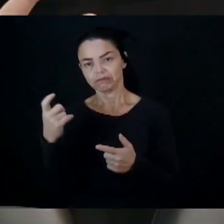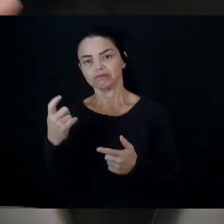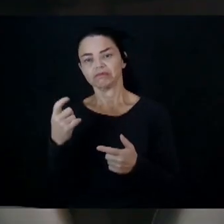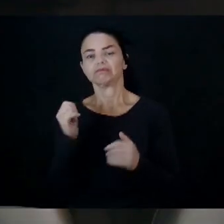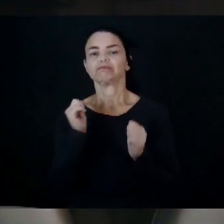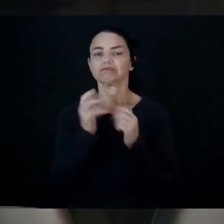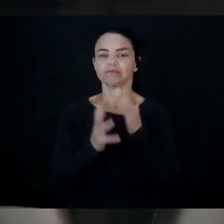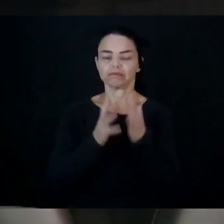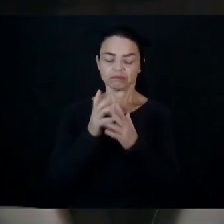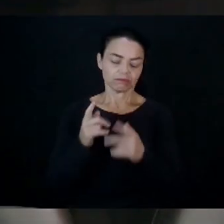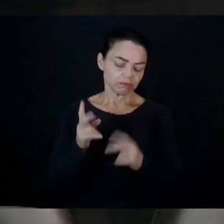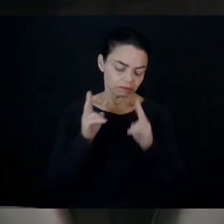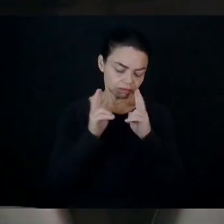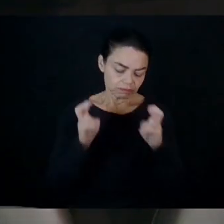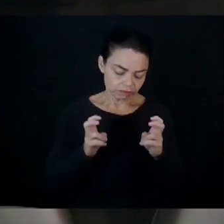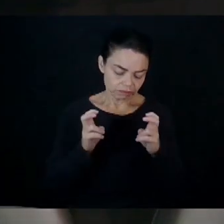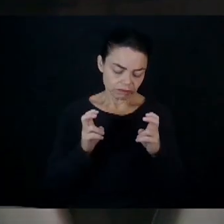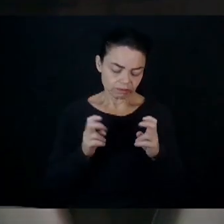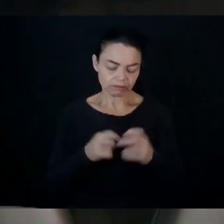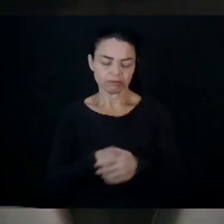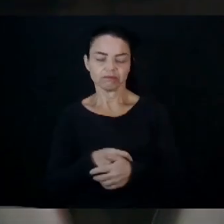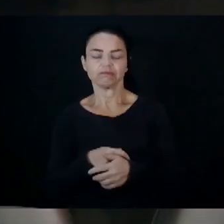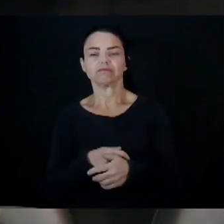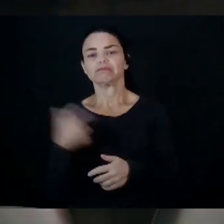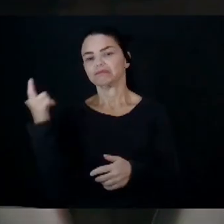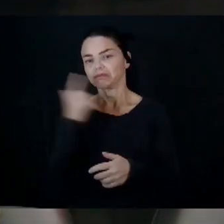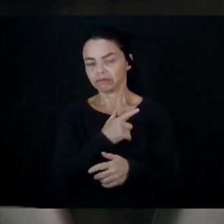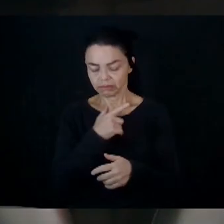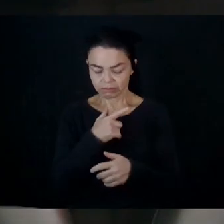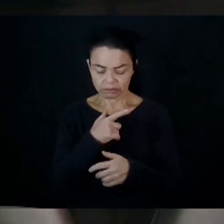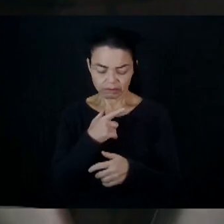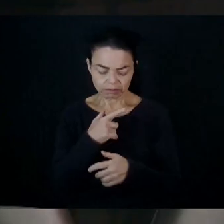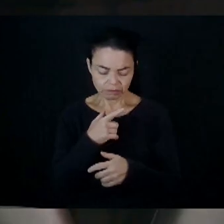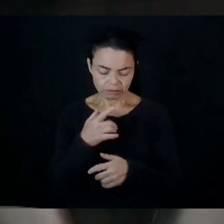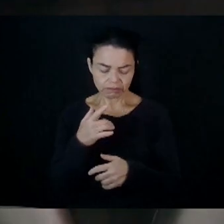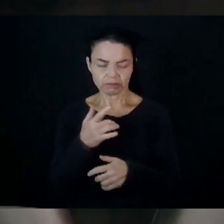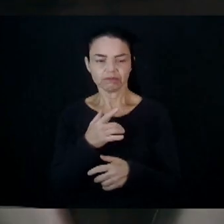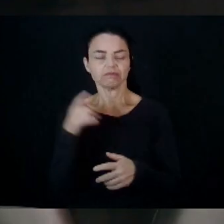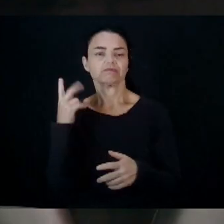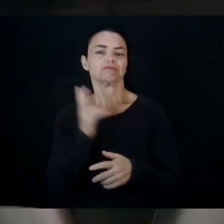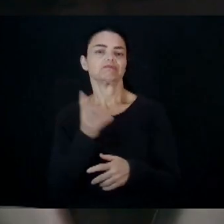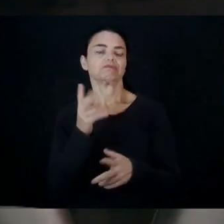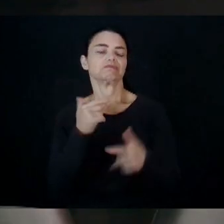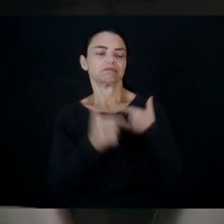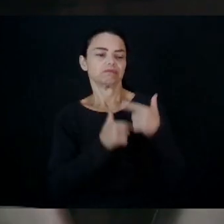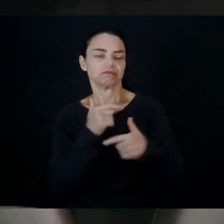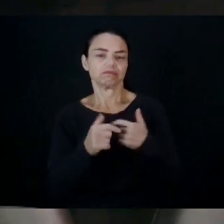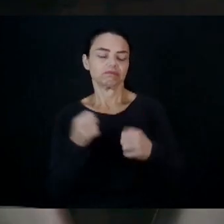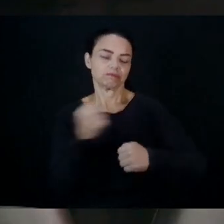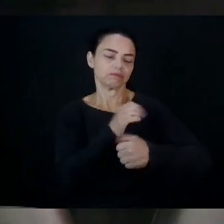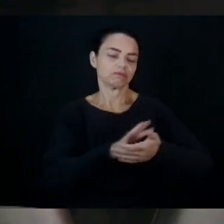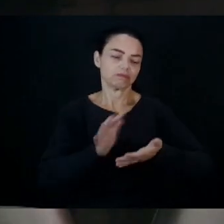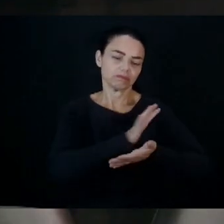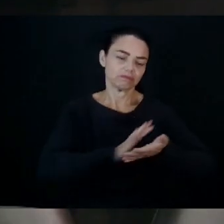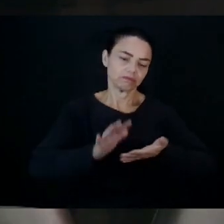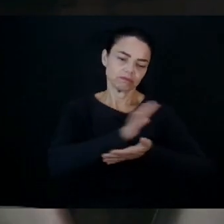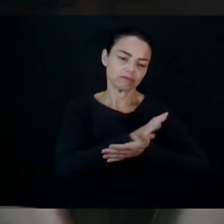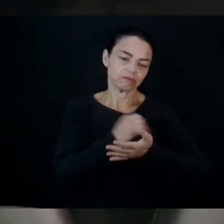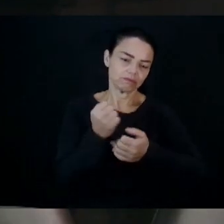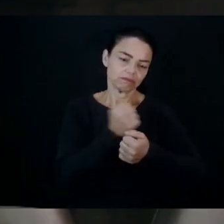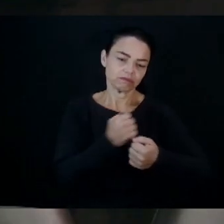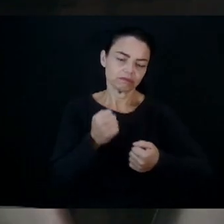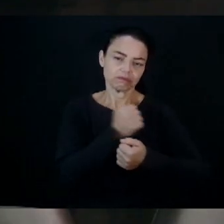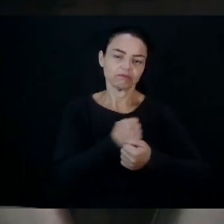falado, e com isso ela consegue tocar melhor aquela atividade de casa. Mas isso, ao longo